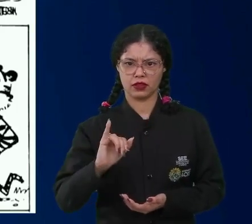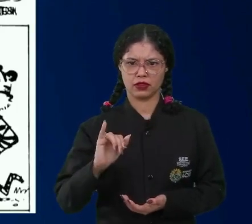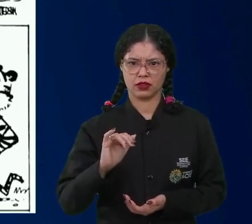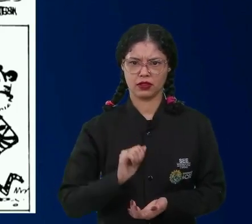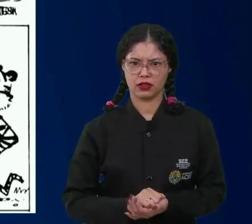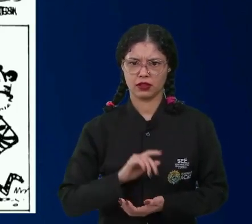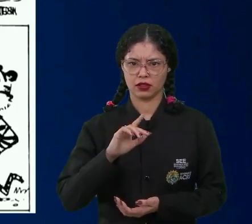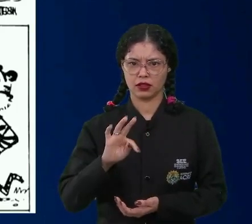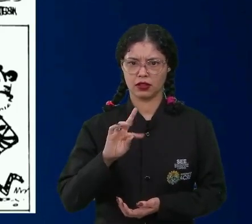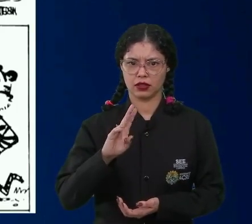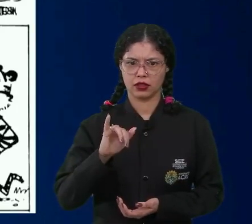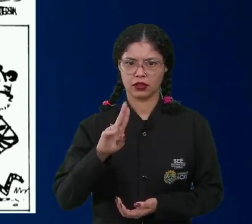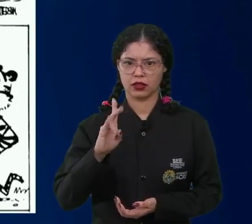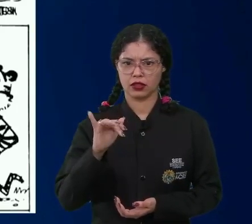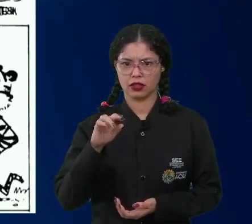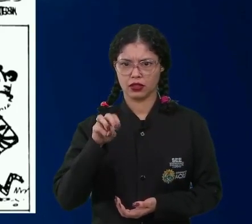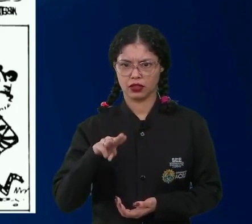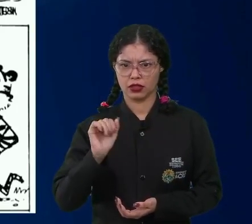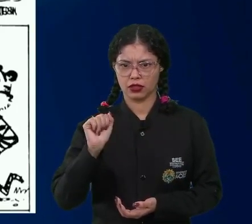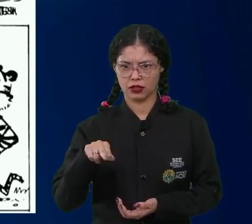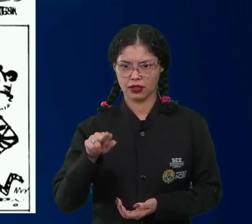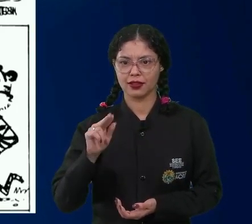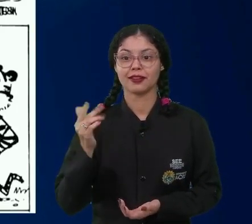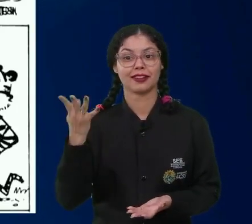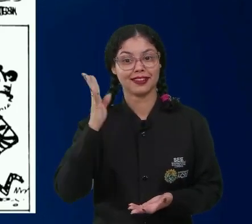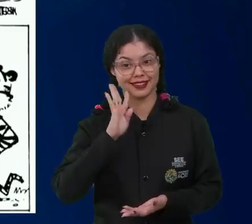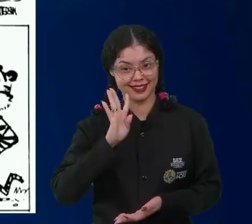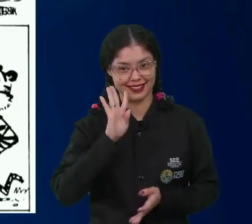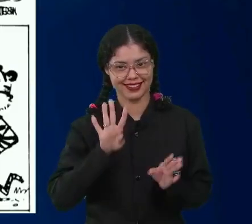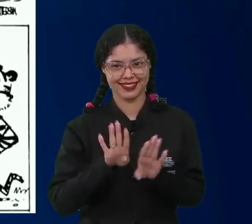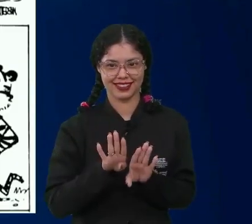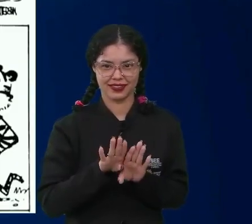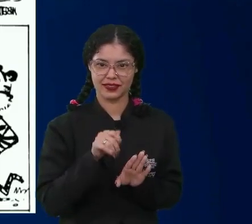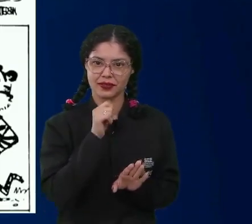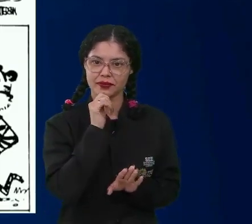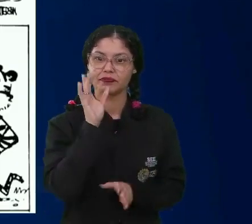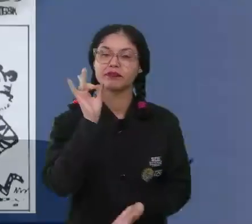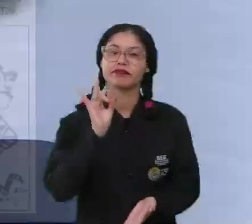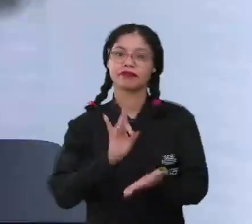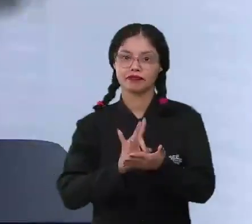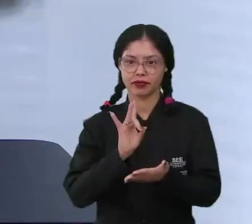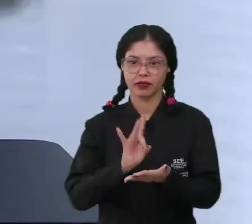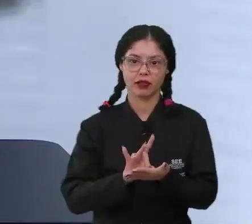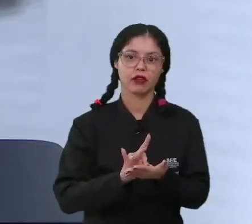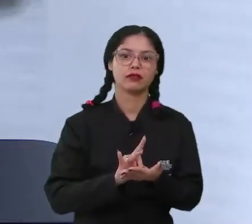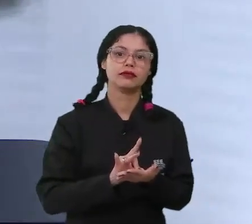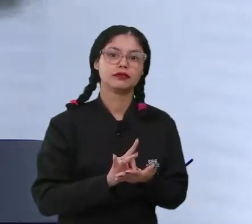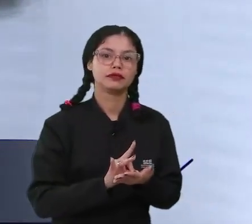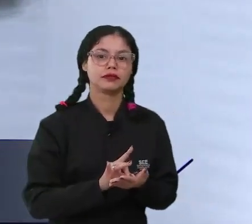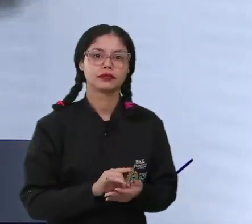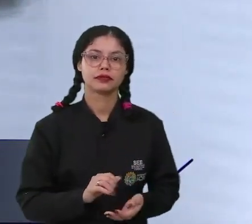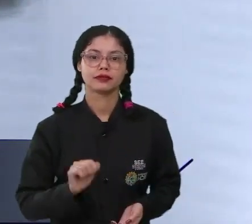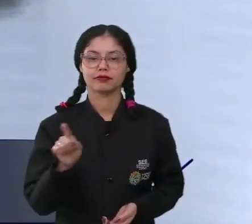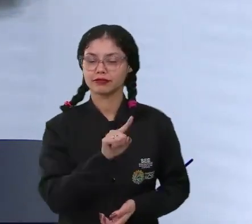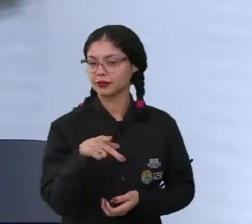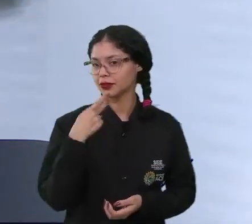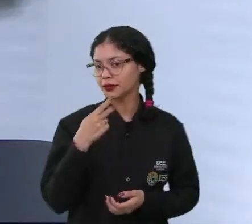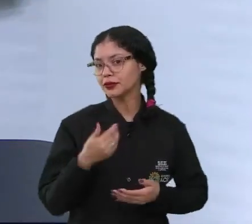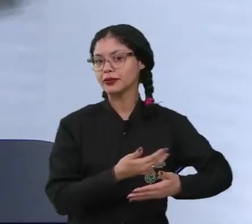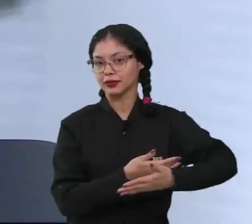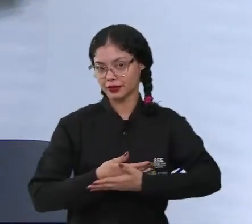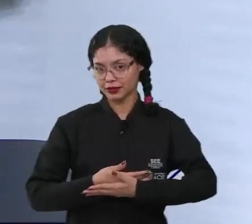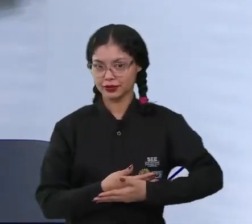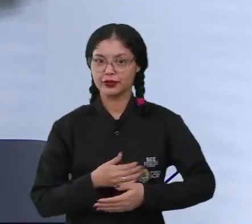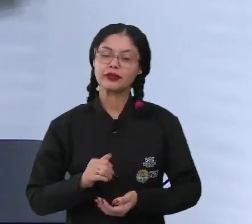veio de Taiwan. Olha que interessante. Na verdade, ele não está dizendo que o bebê veio